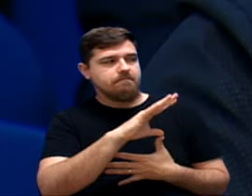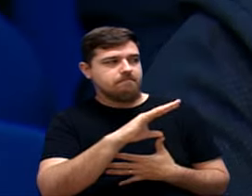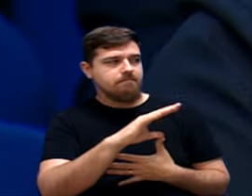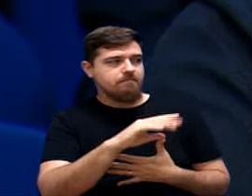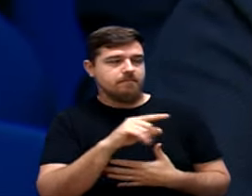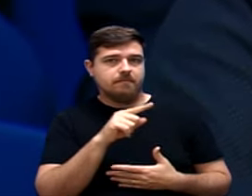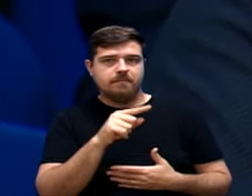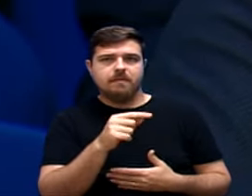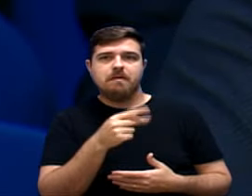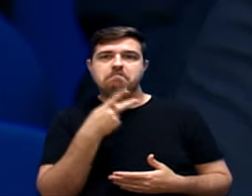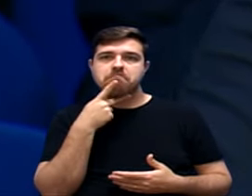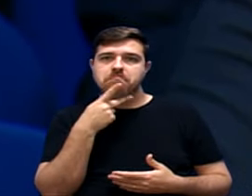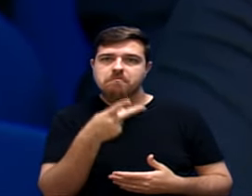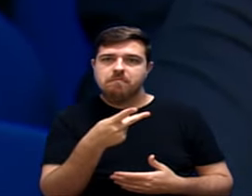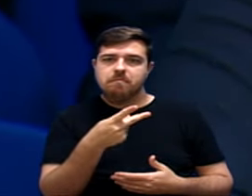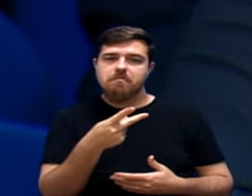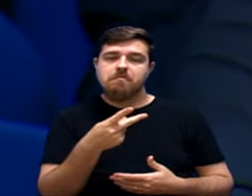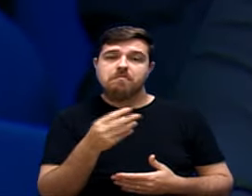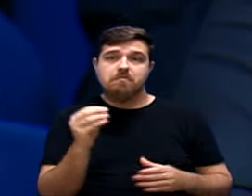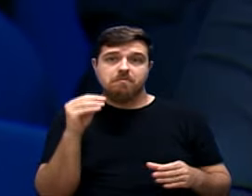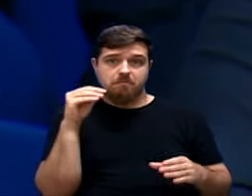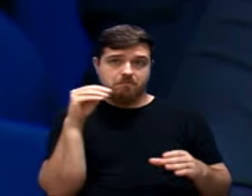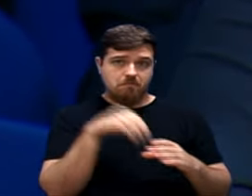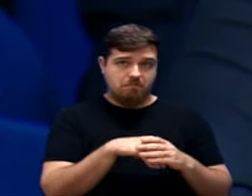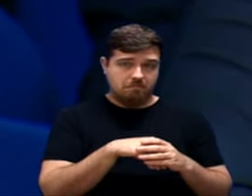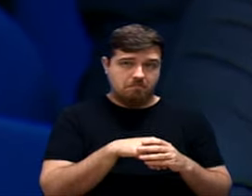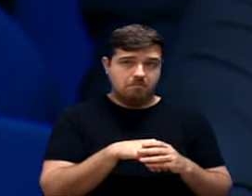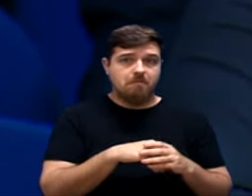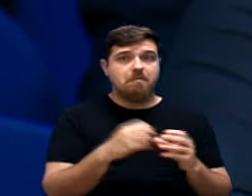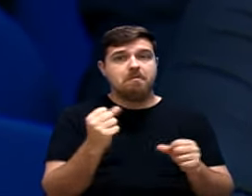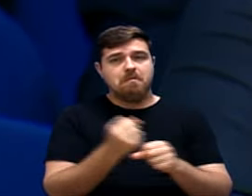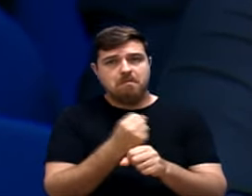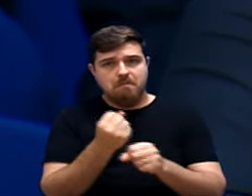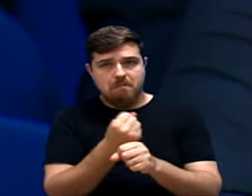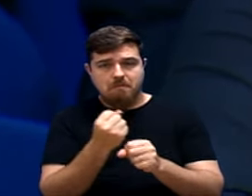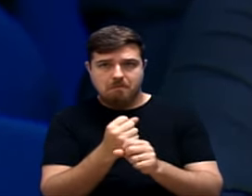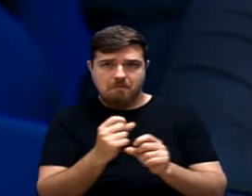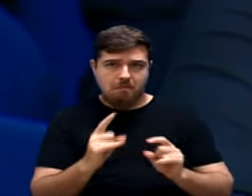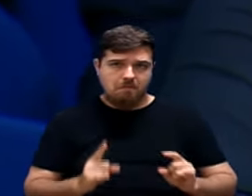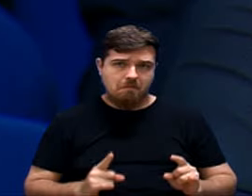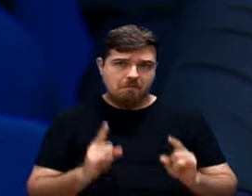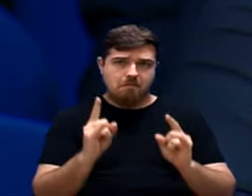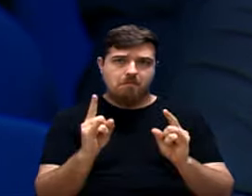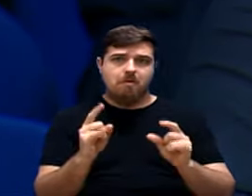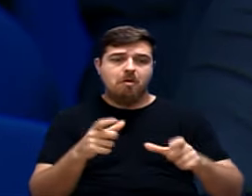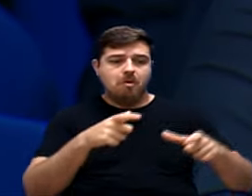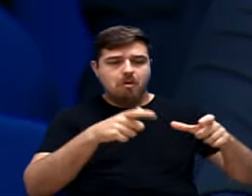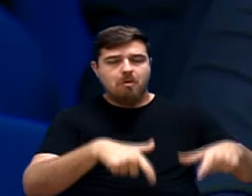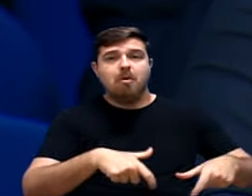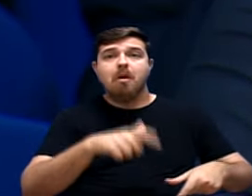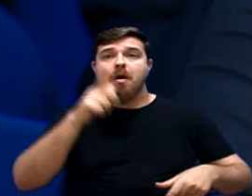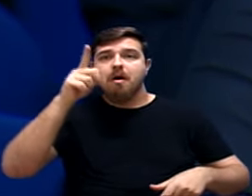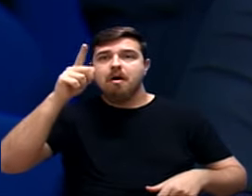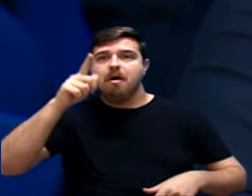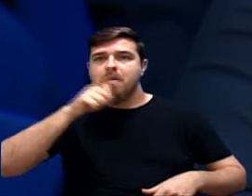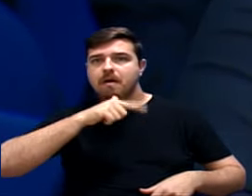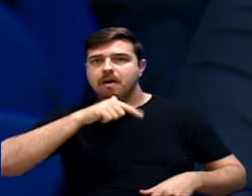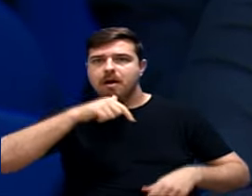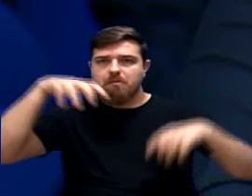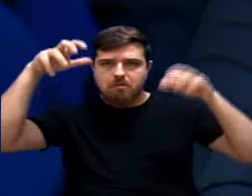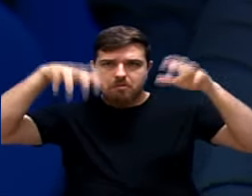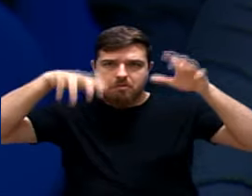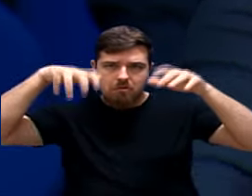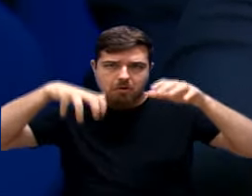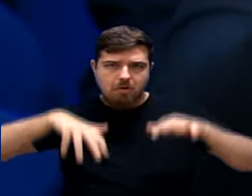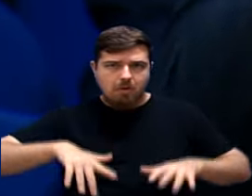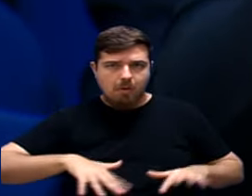ele ele comentou que está em cruso Empreendimentos em em área de alargamento em área de alargamento